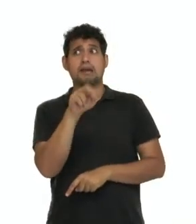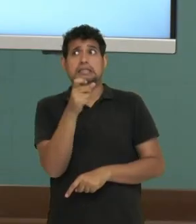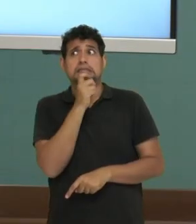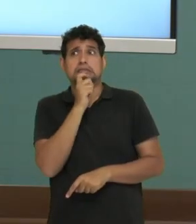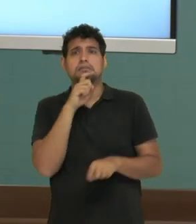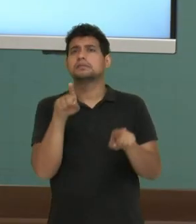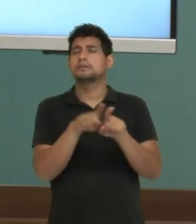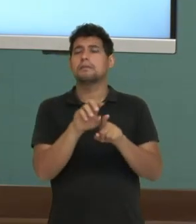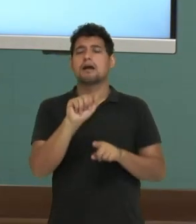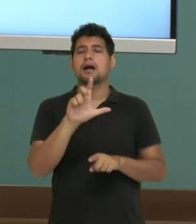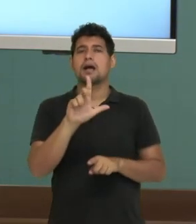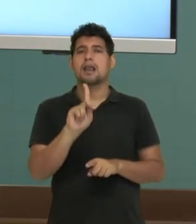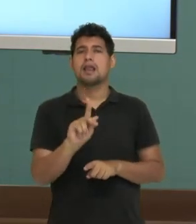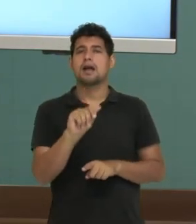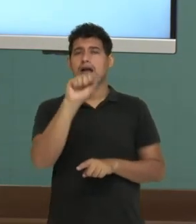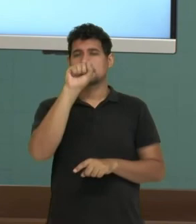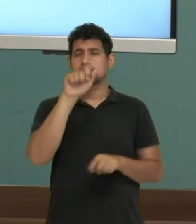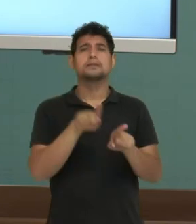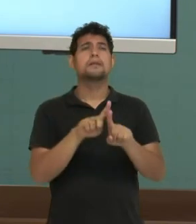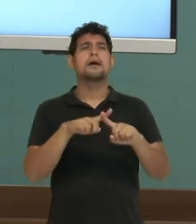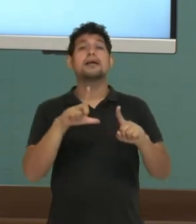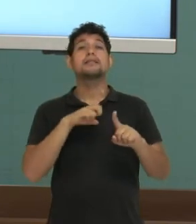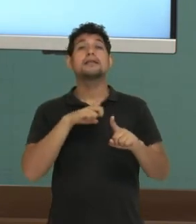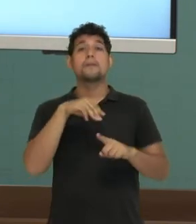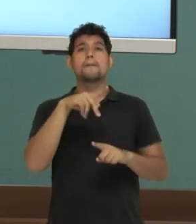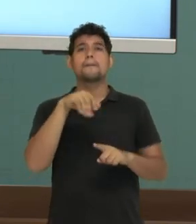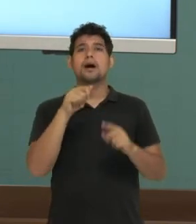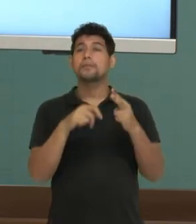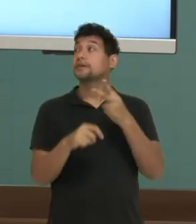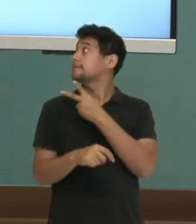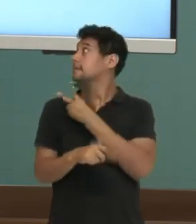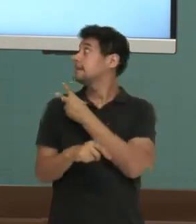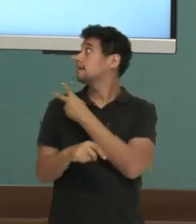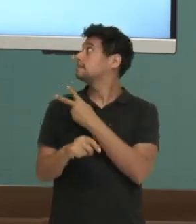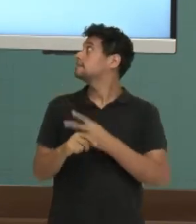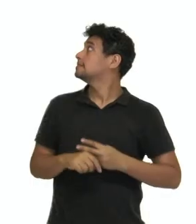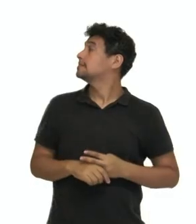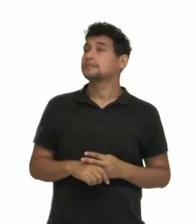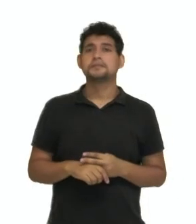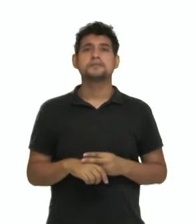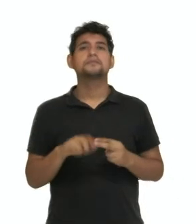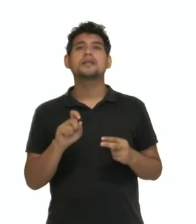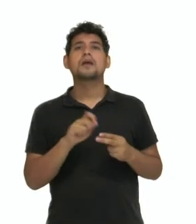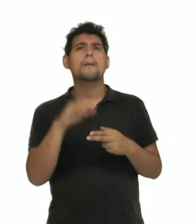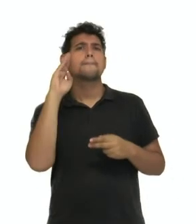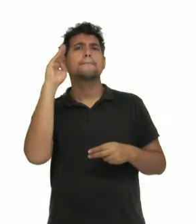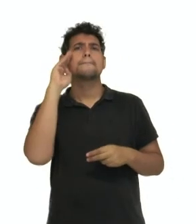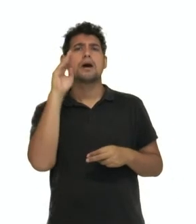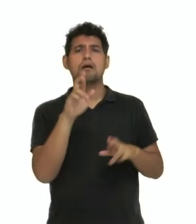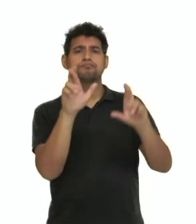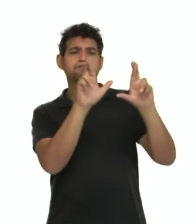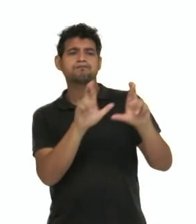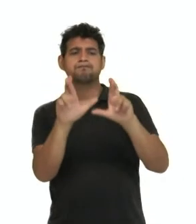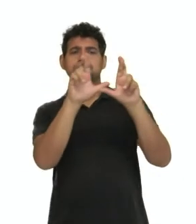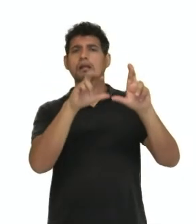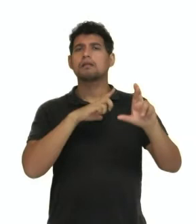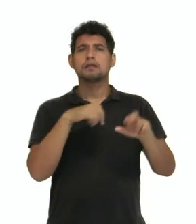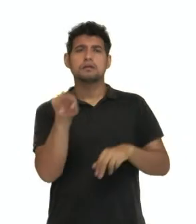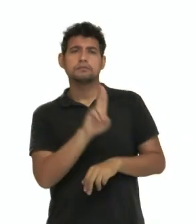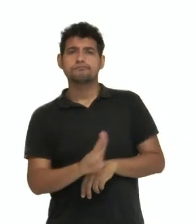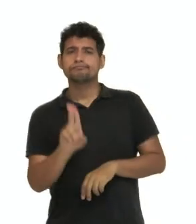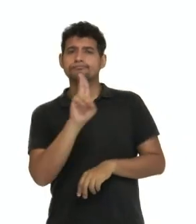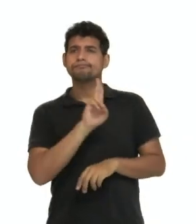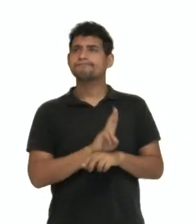também, ok? E aqui tem um mapa, né, para a gente finalizar esse vídeo, mostrando então as principais regiões em que são explorados, né,